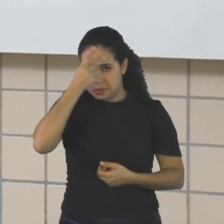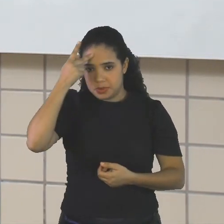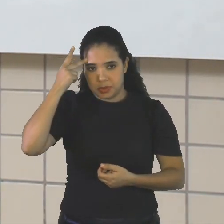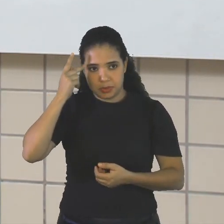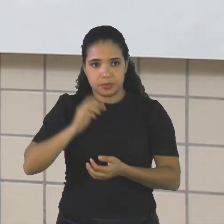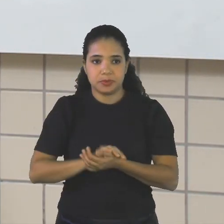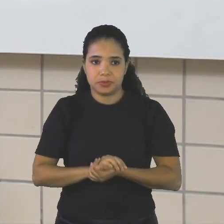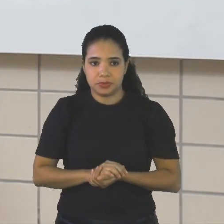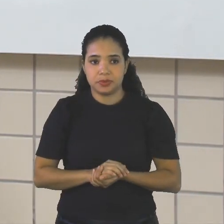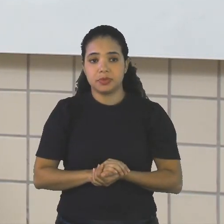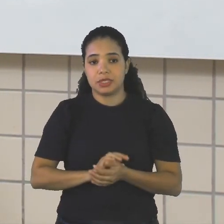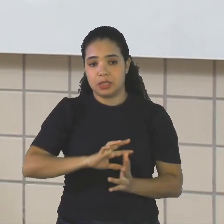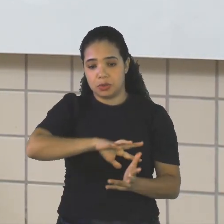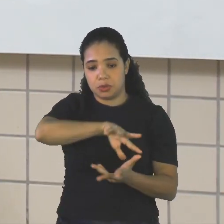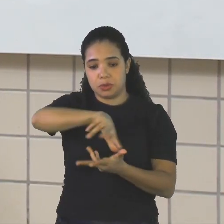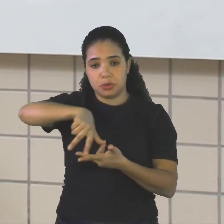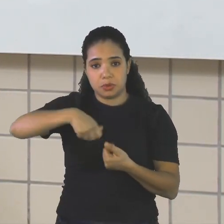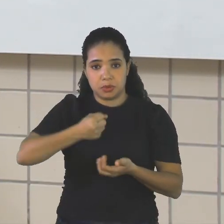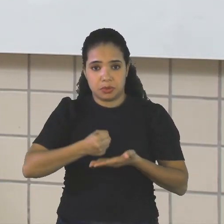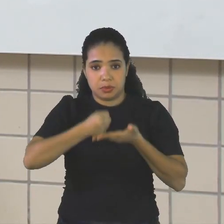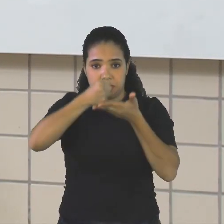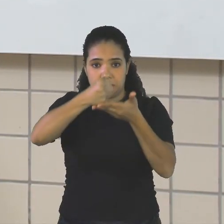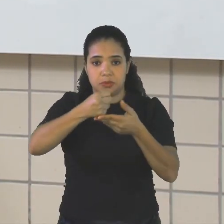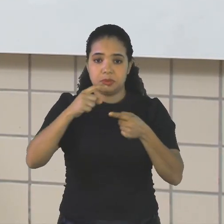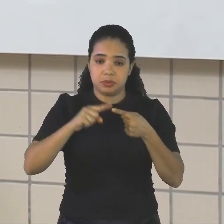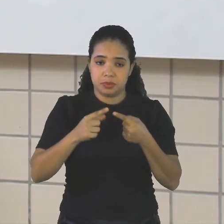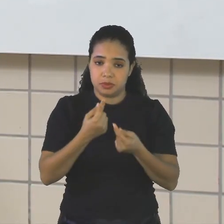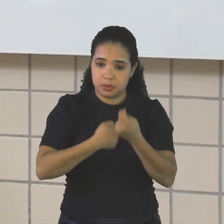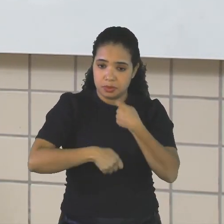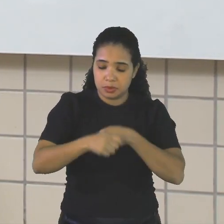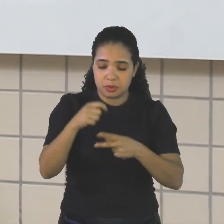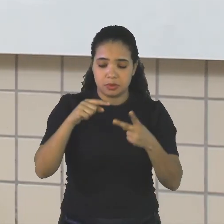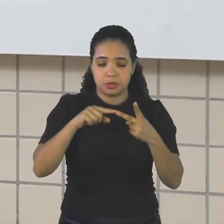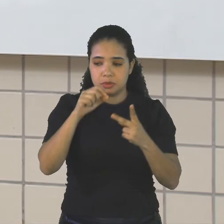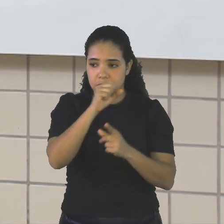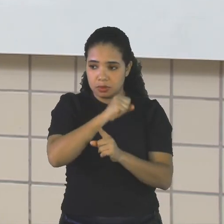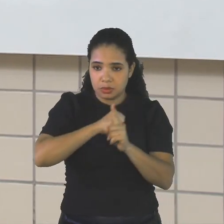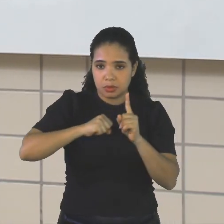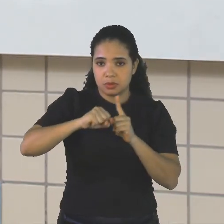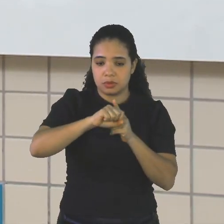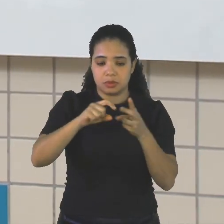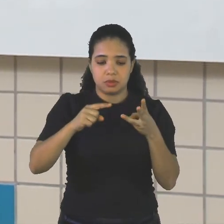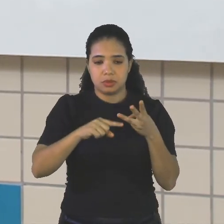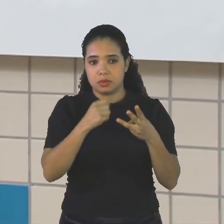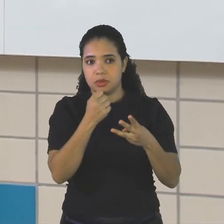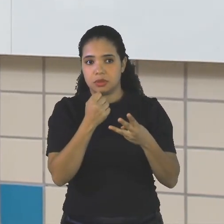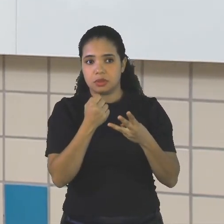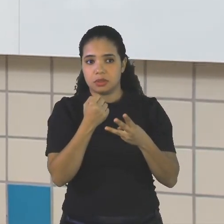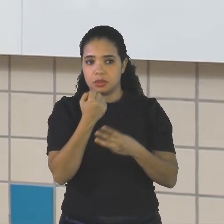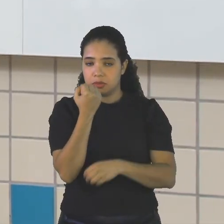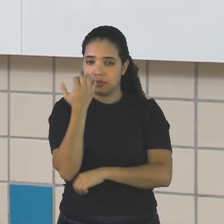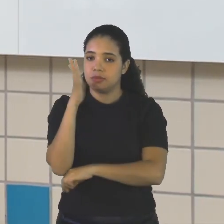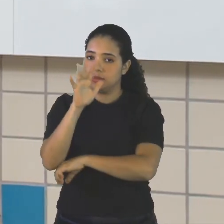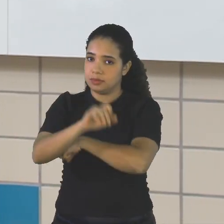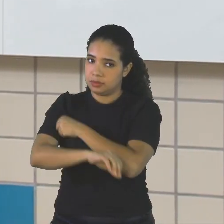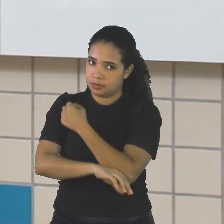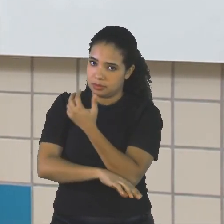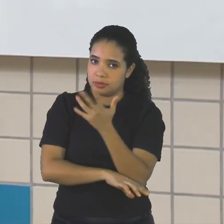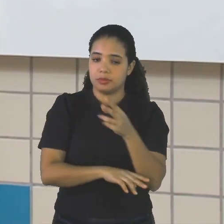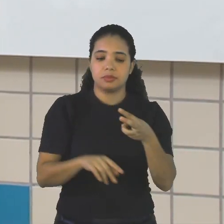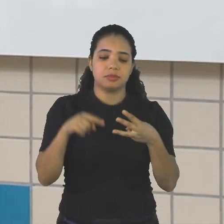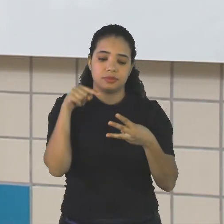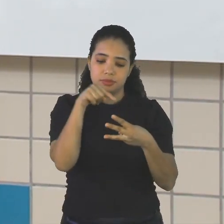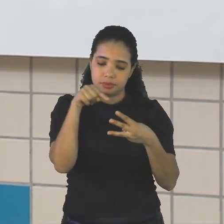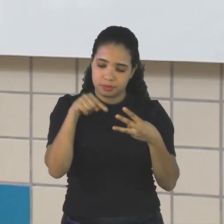ela é dividida em 3 bases, que é o econômico, o social e o ambiental. Então, ela vai se preocupar sempre nesse ciclo. Ela